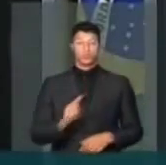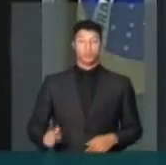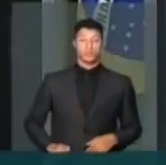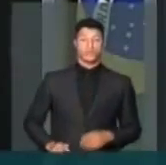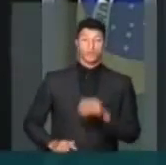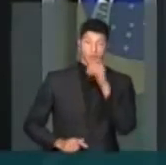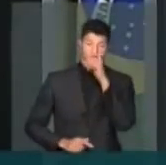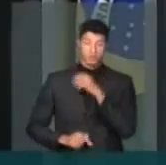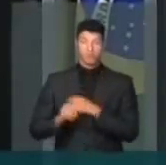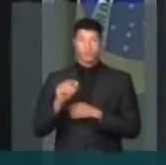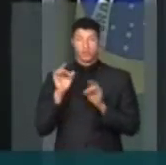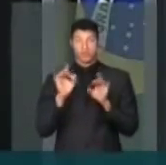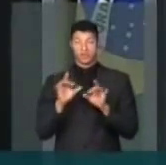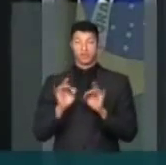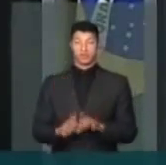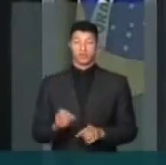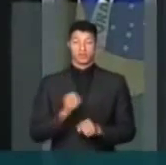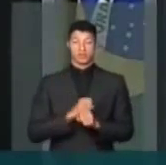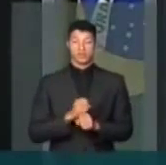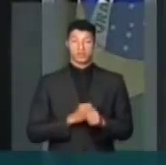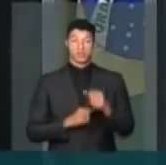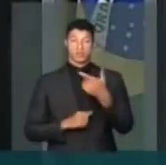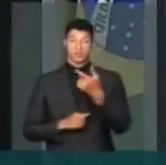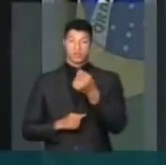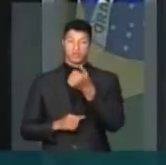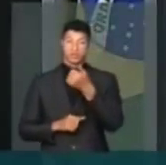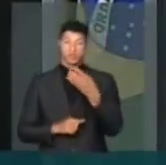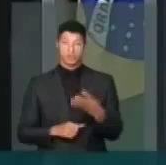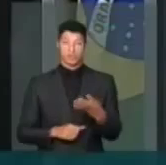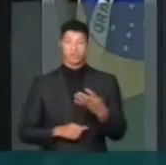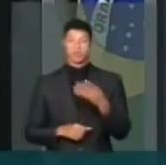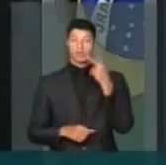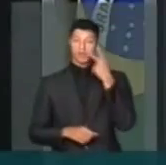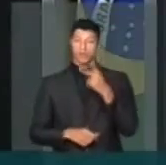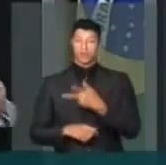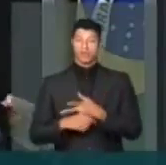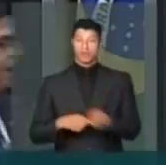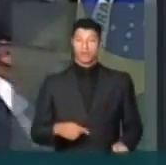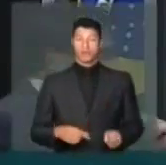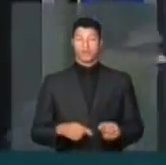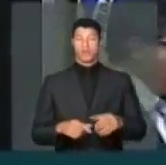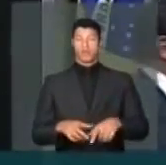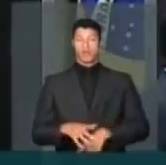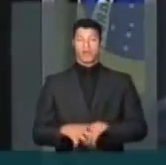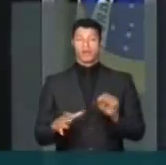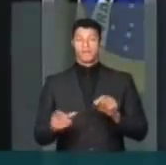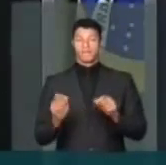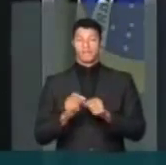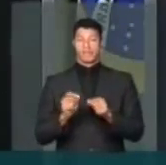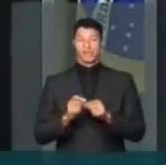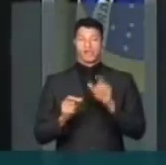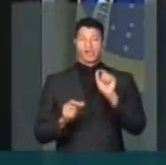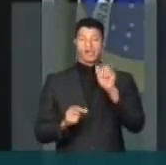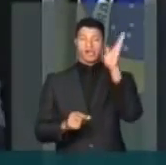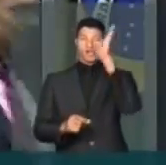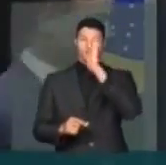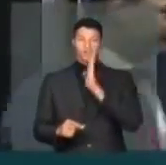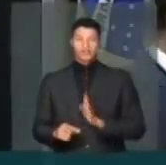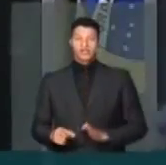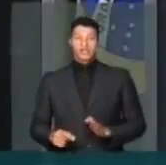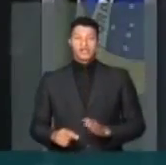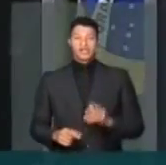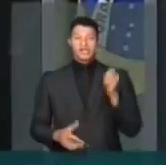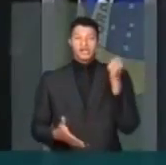governo, de modo especial no ano de 2014, para vencer a eleição, faz com que o